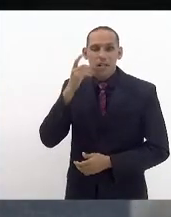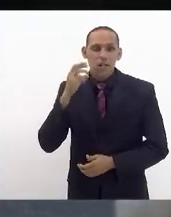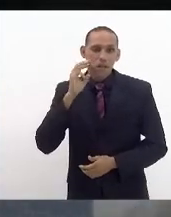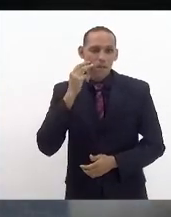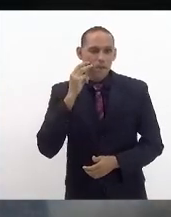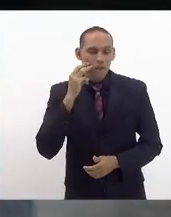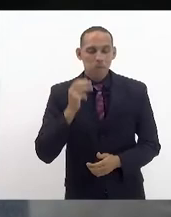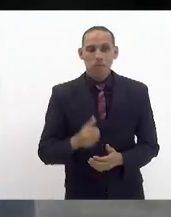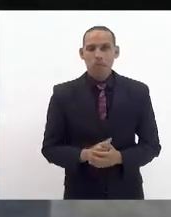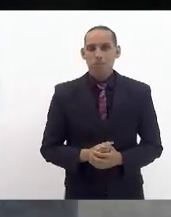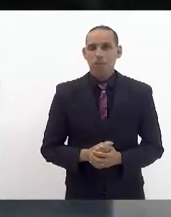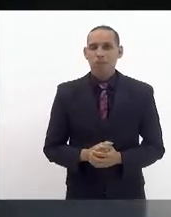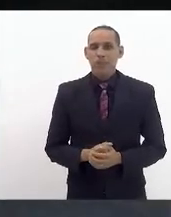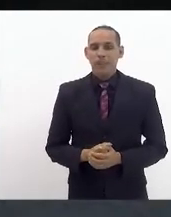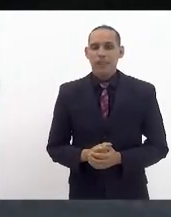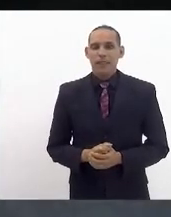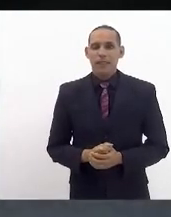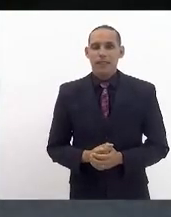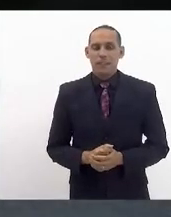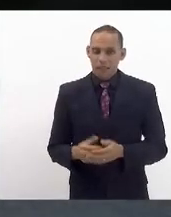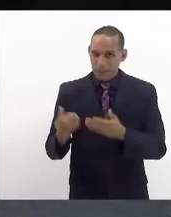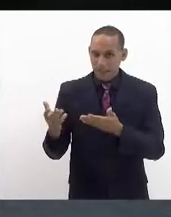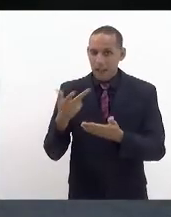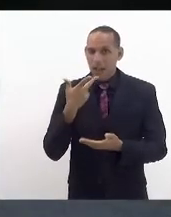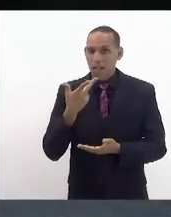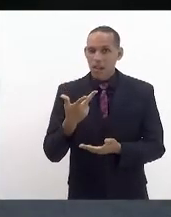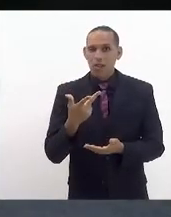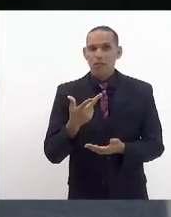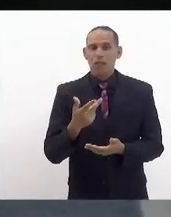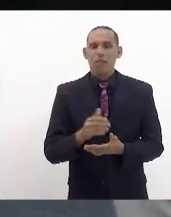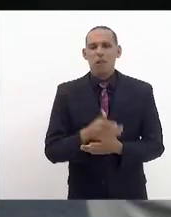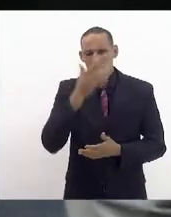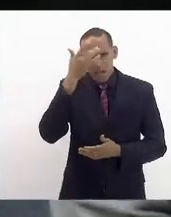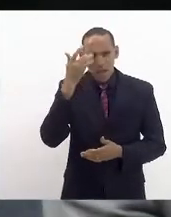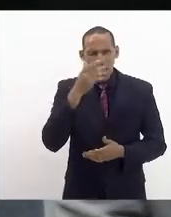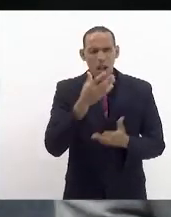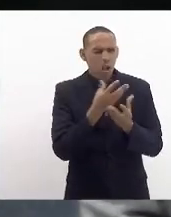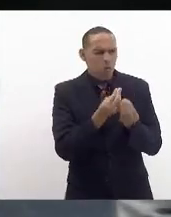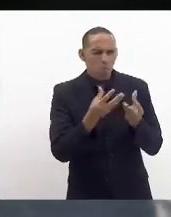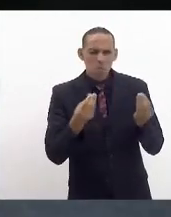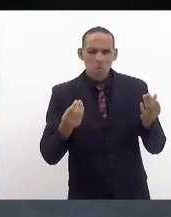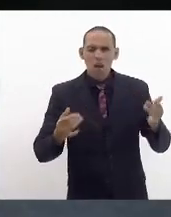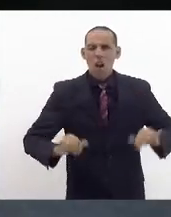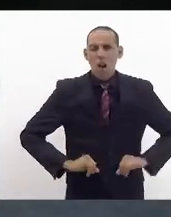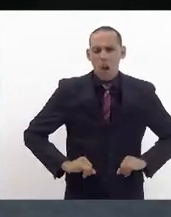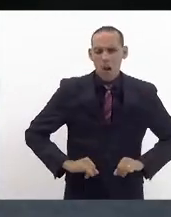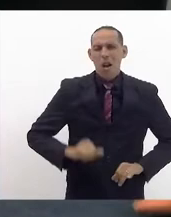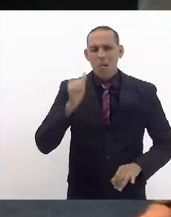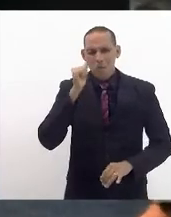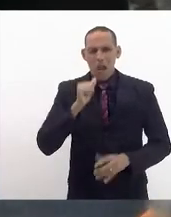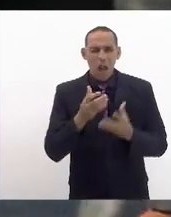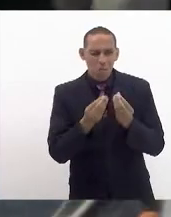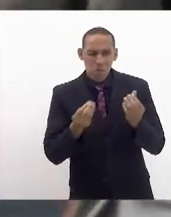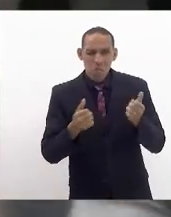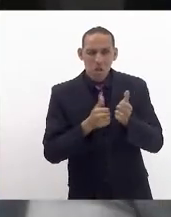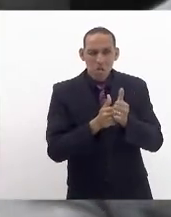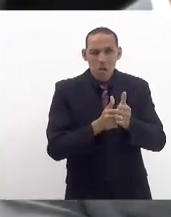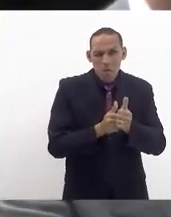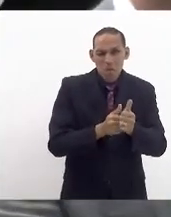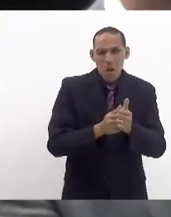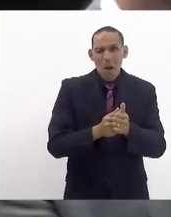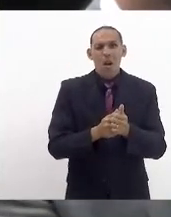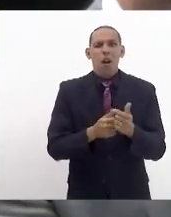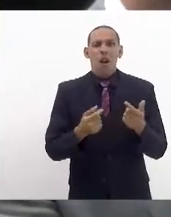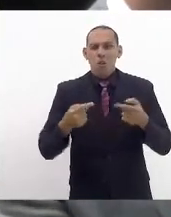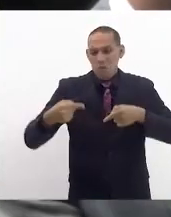Carneiro. Como ele falou, diversas pessoas que vêm sofrendo, mulheres, perseguição política, uma